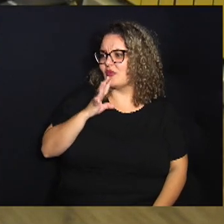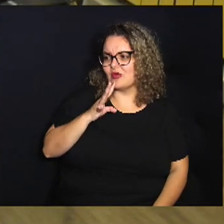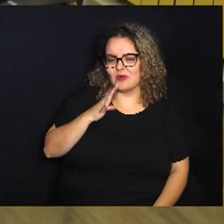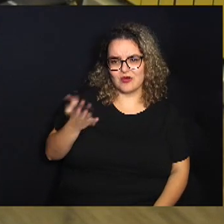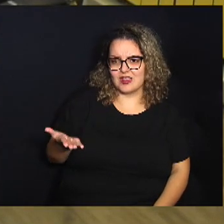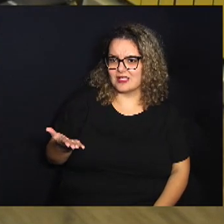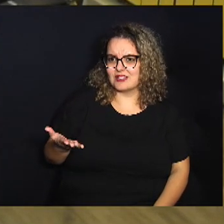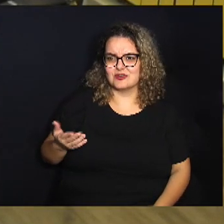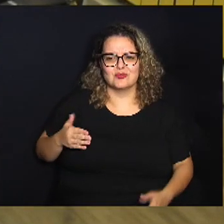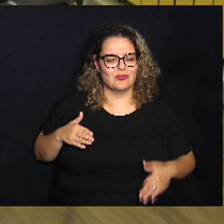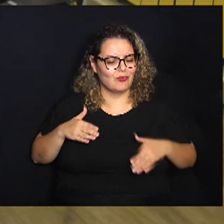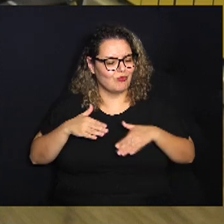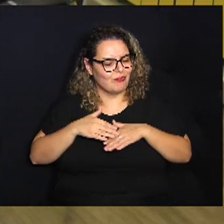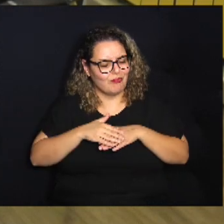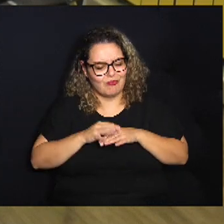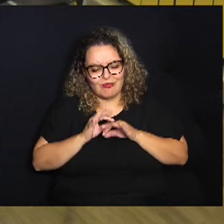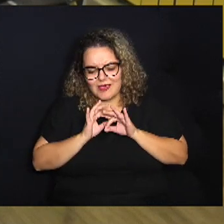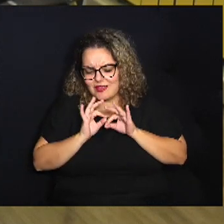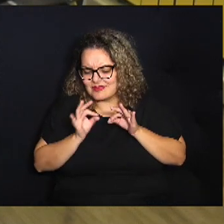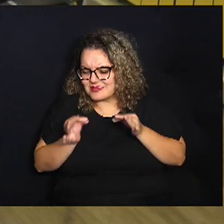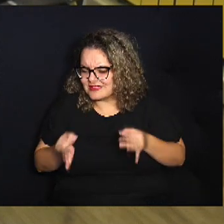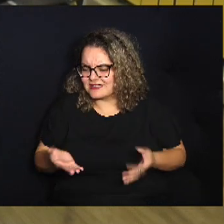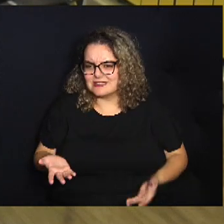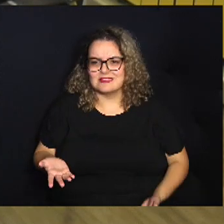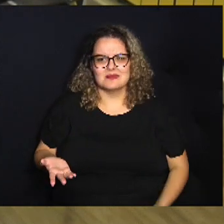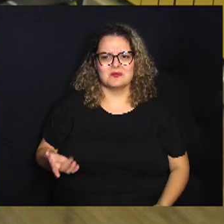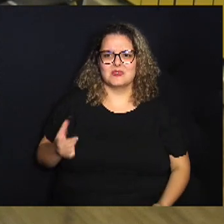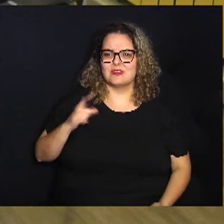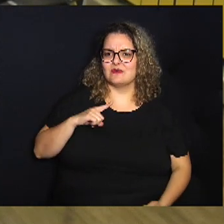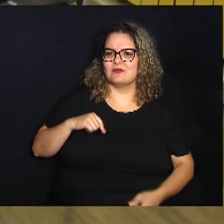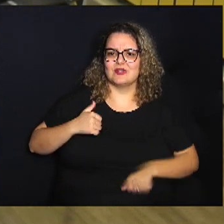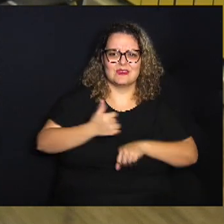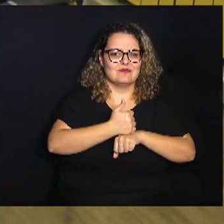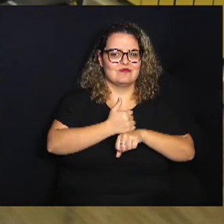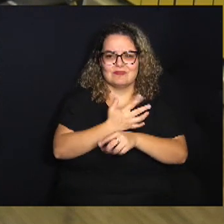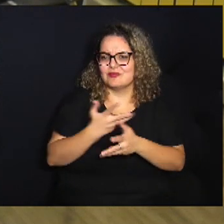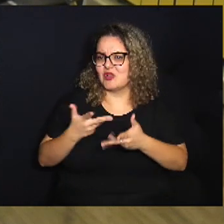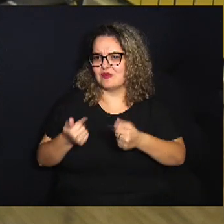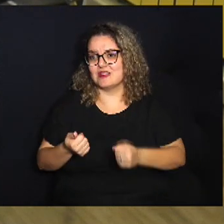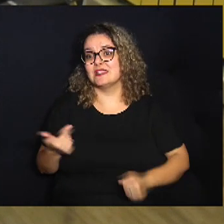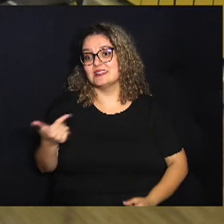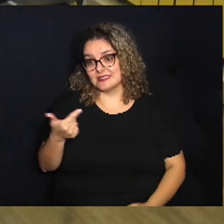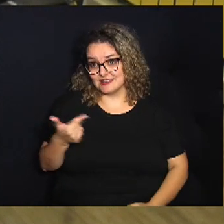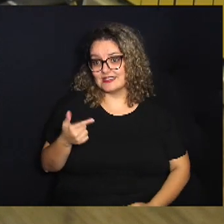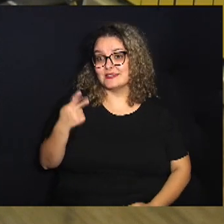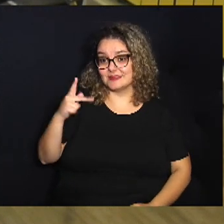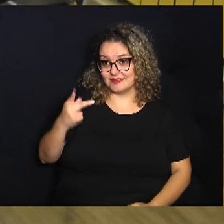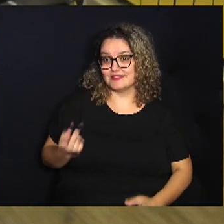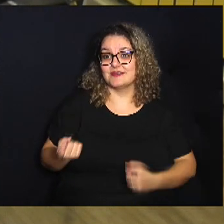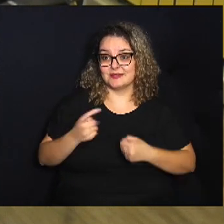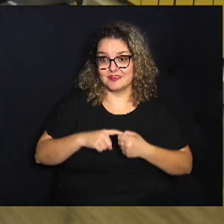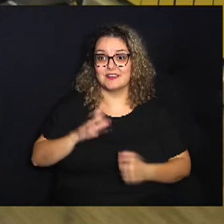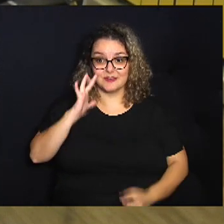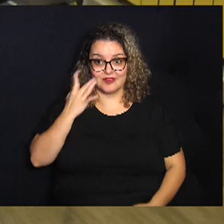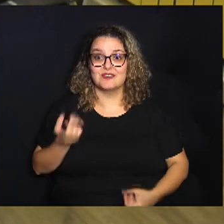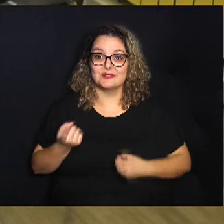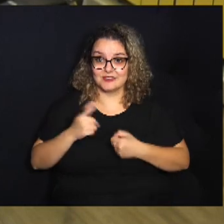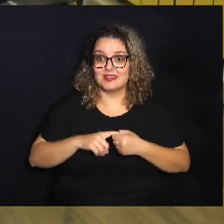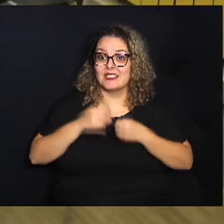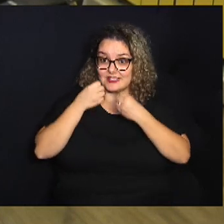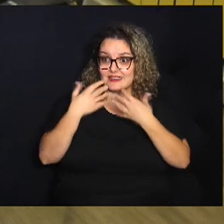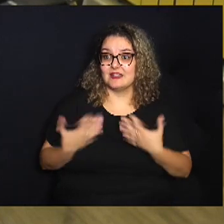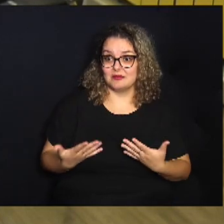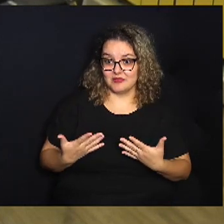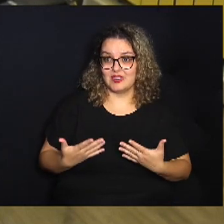super humilde, que tem, né, fez uma carreira incrível e, segundo ela, vai voltar, eu acho que vai mesmo, porque ela tá super bem.